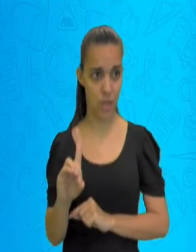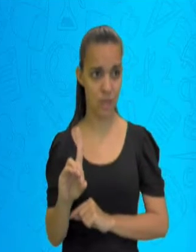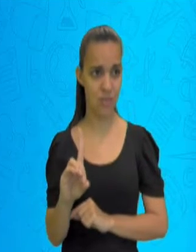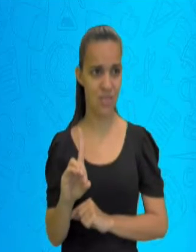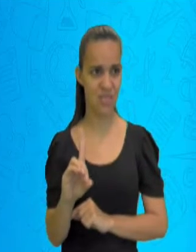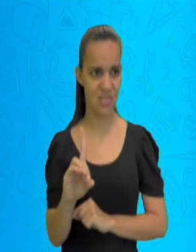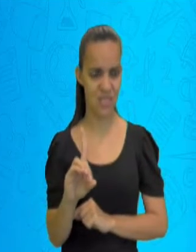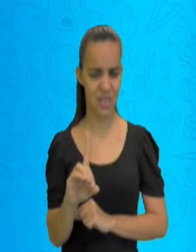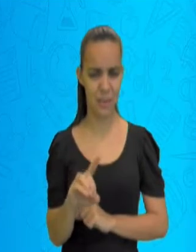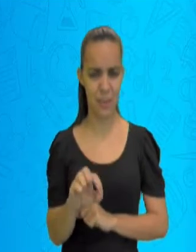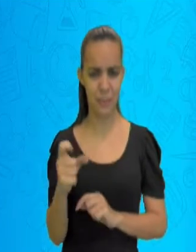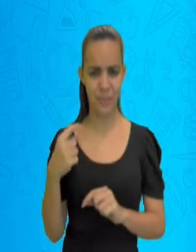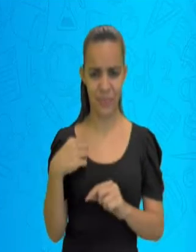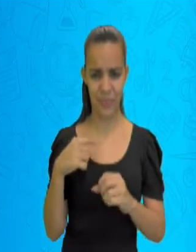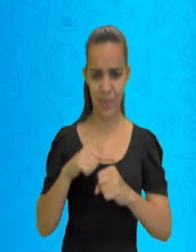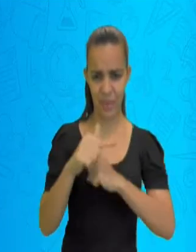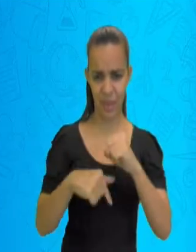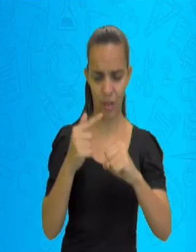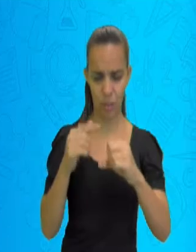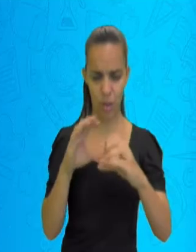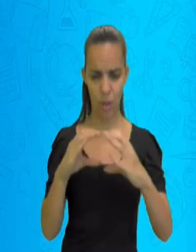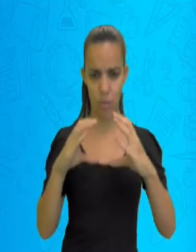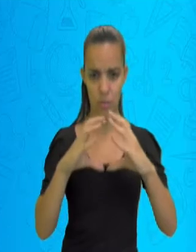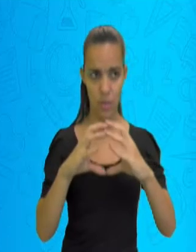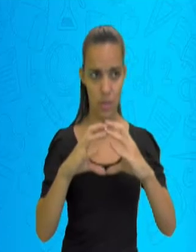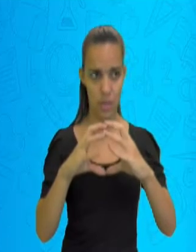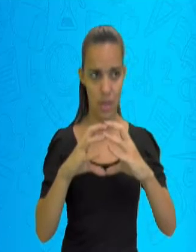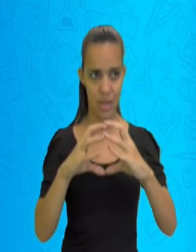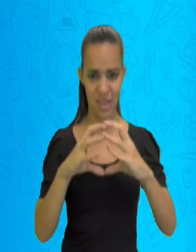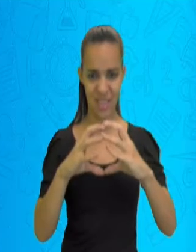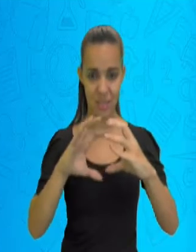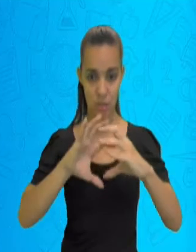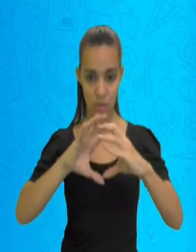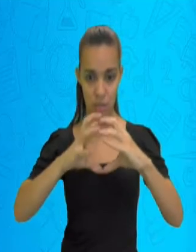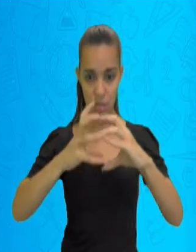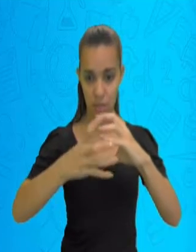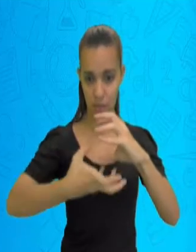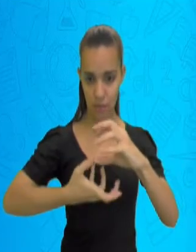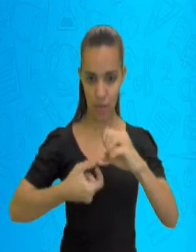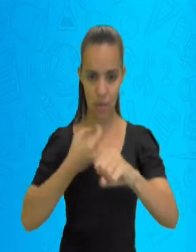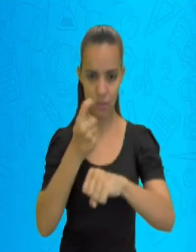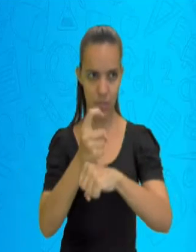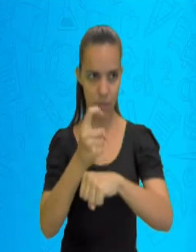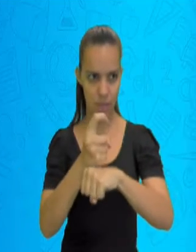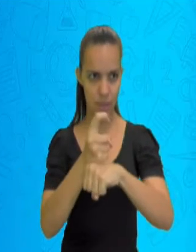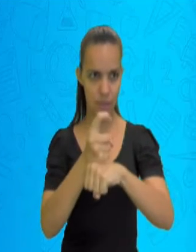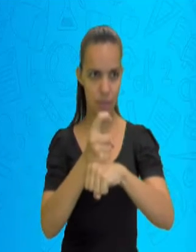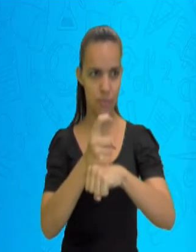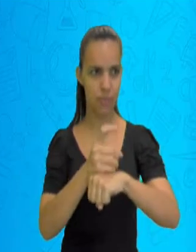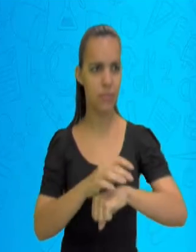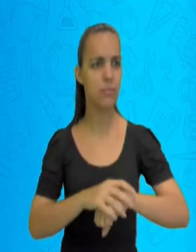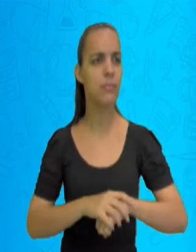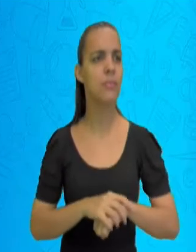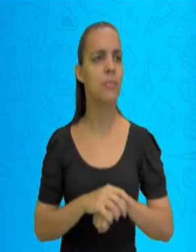uma esfera maciça, então ela não é oca,